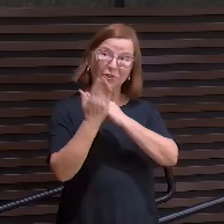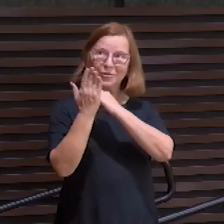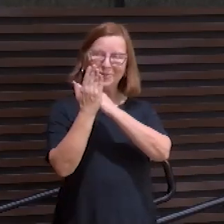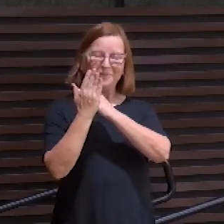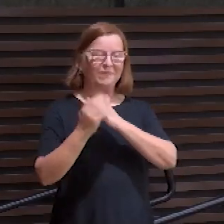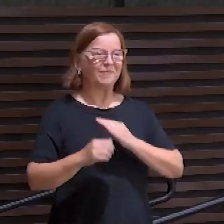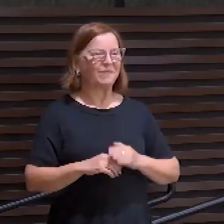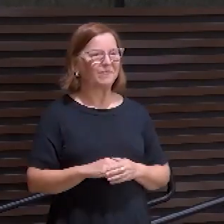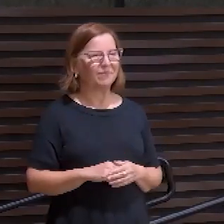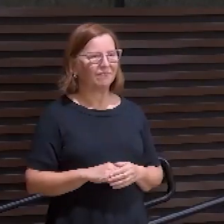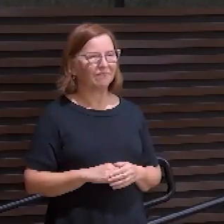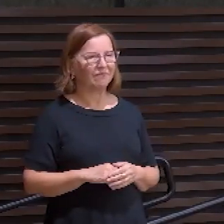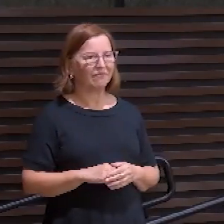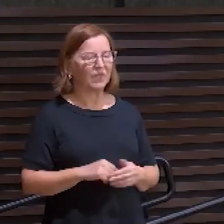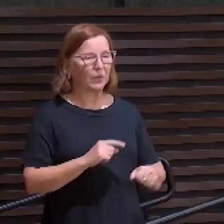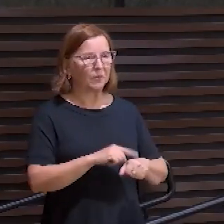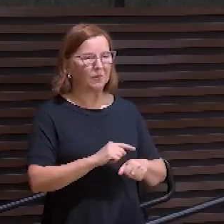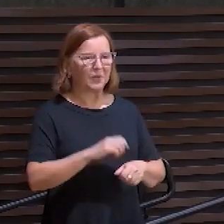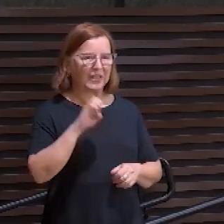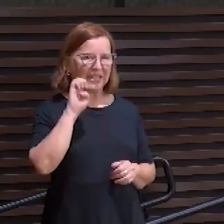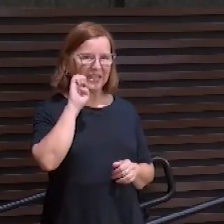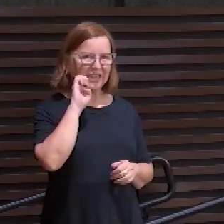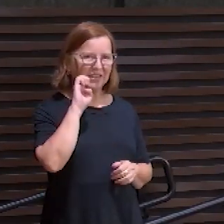Quando Eva